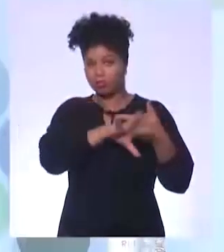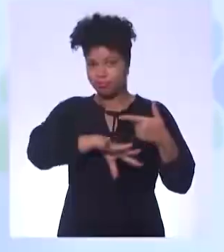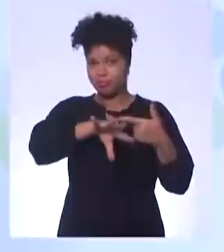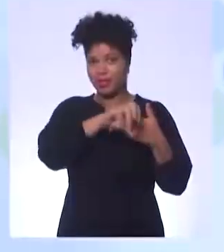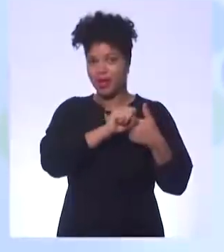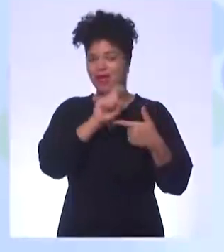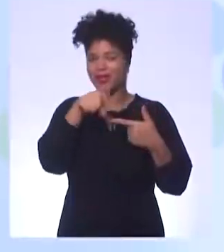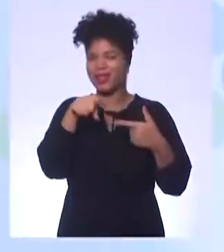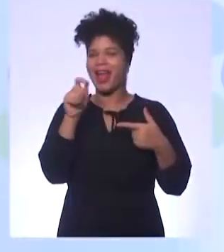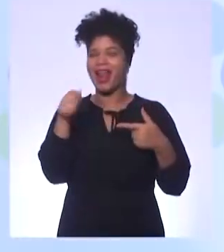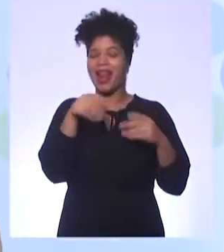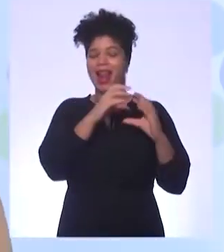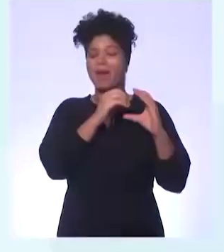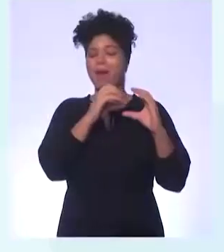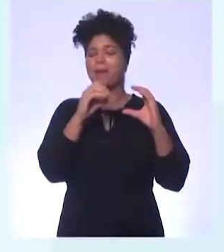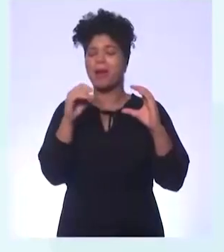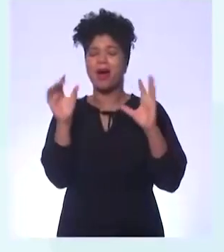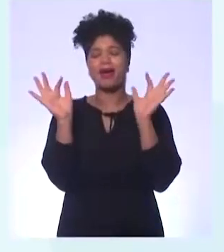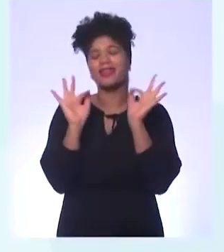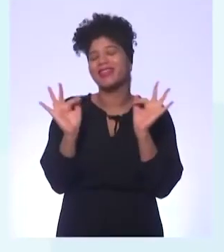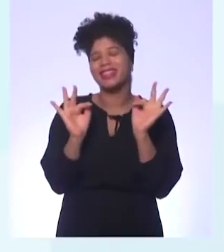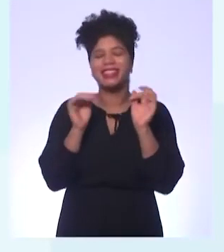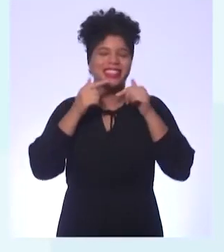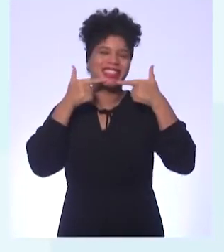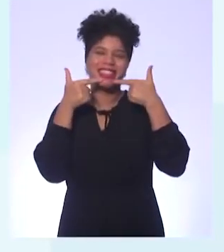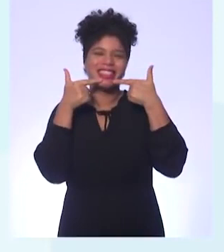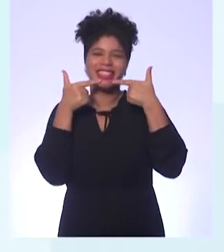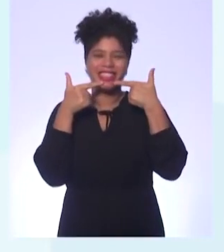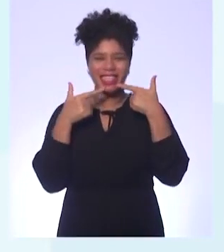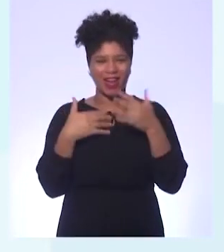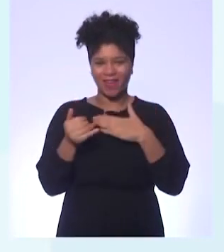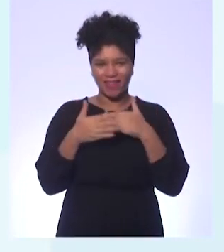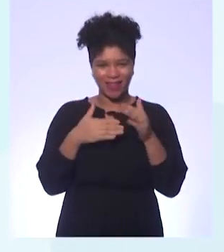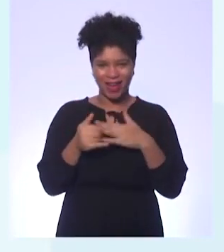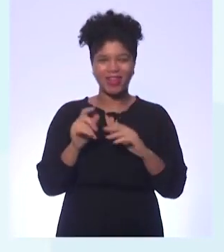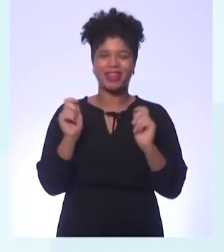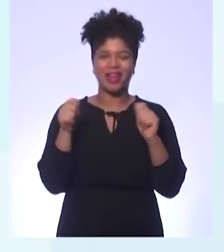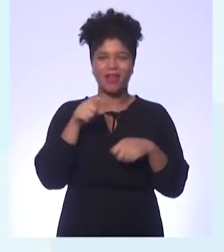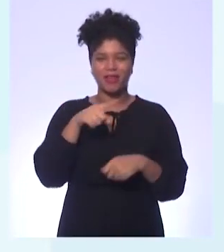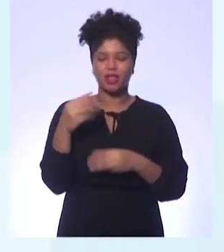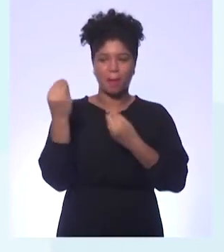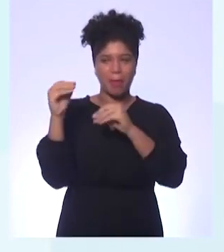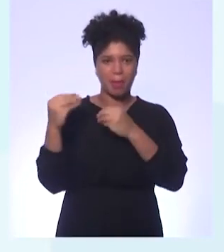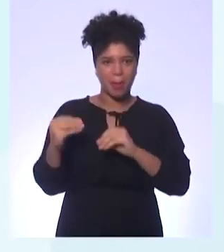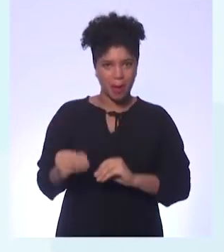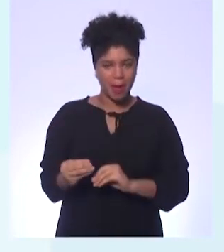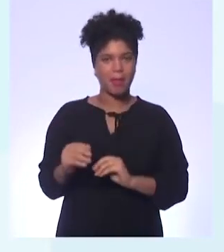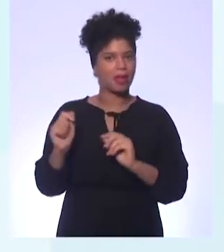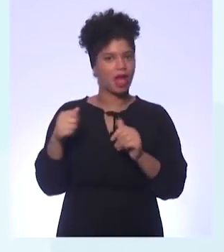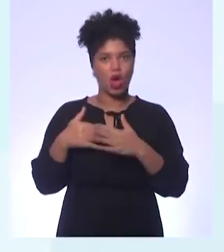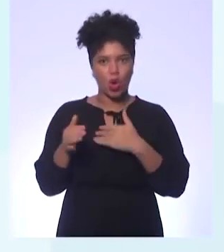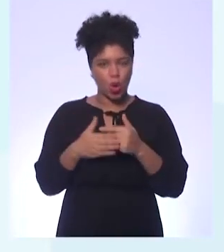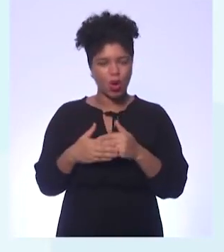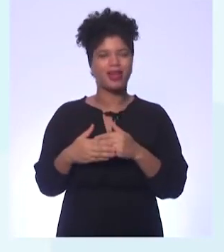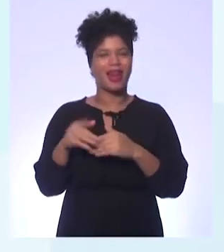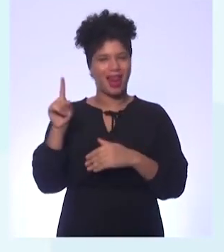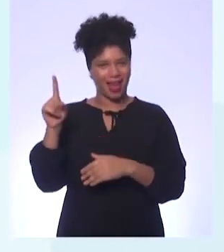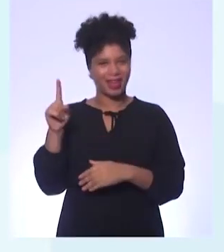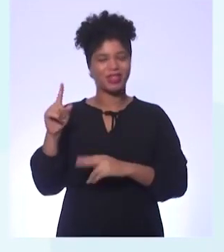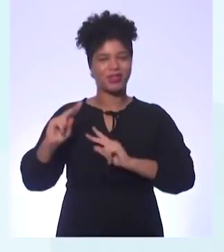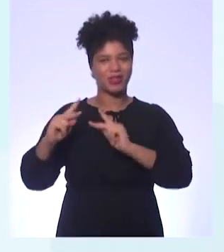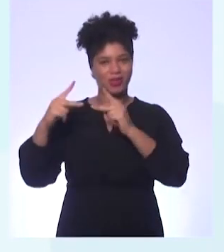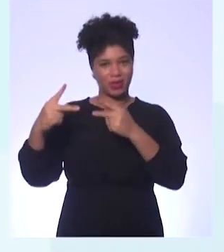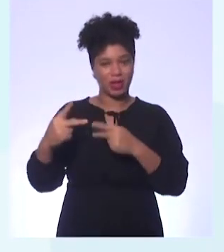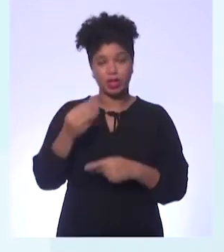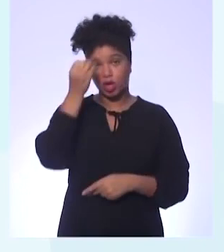carinhas felizes, mandar sorrisos ou sei lá, falar que gostou, não gostou. Realmente pode mandar tudo que você quiser lá, tá bom? E não